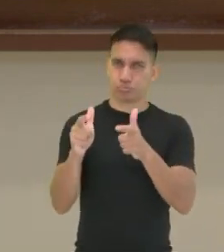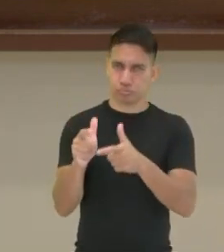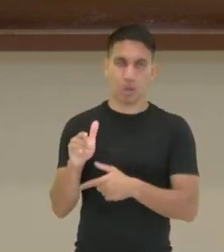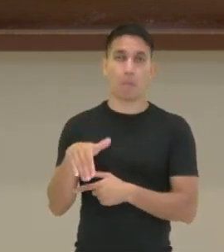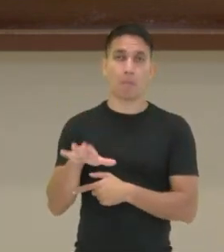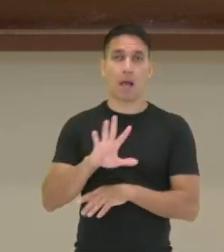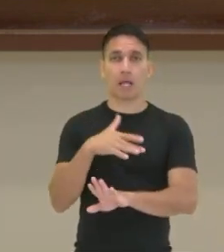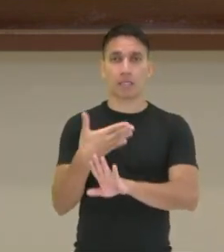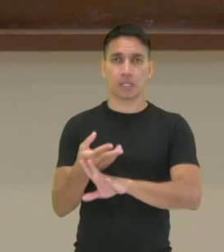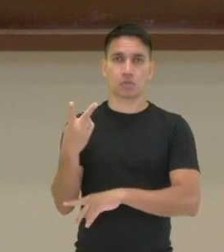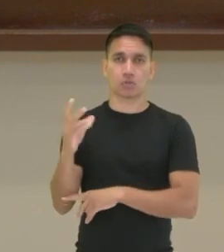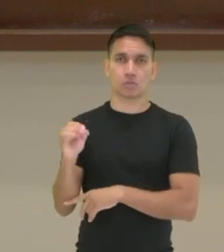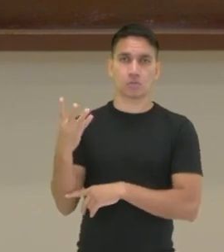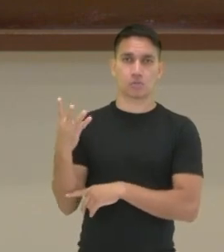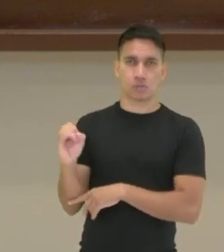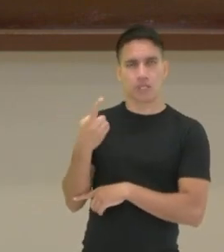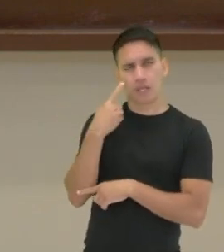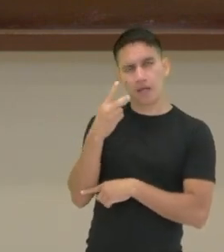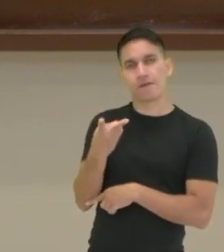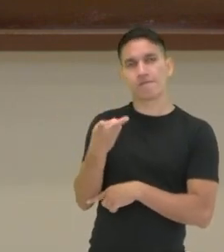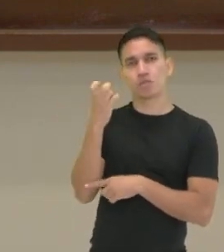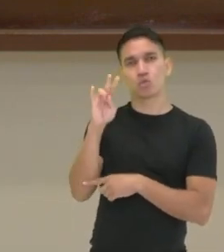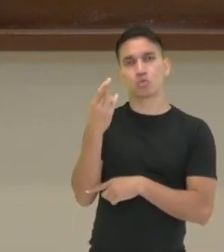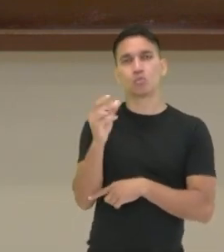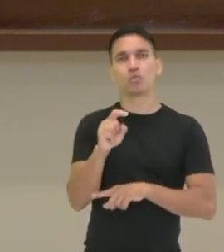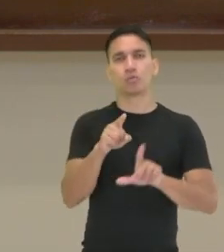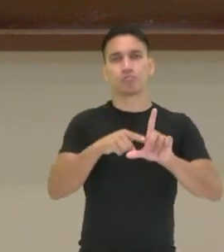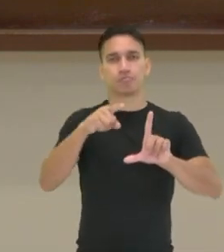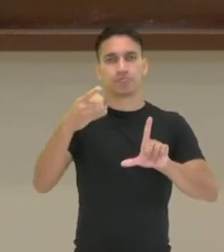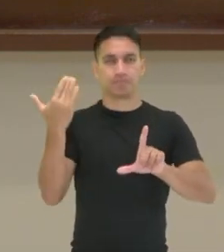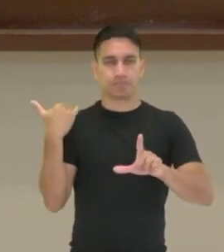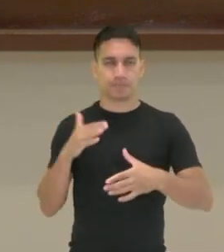até 2040, como vimos ali no gráfico anterior.